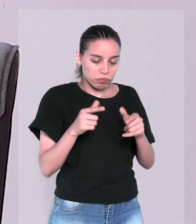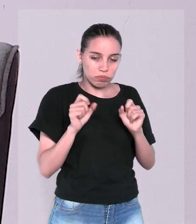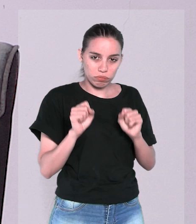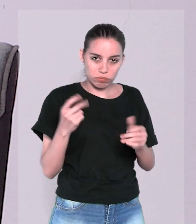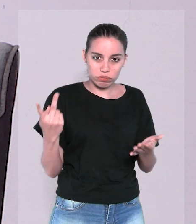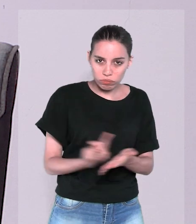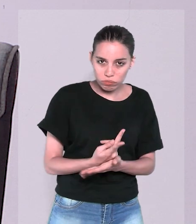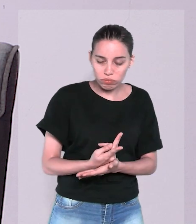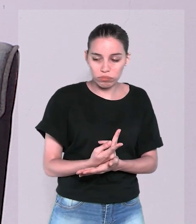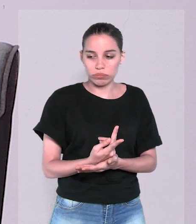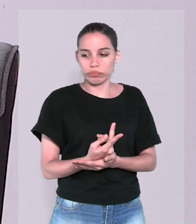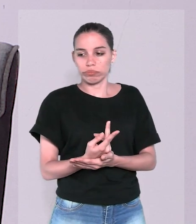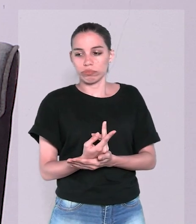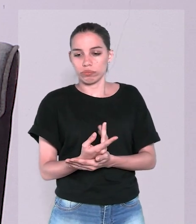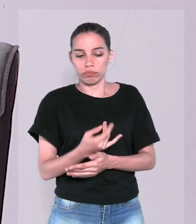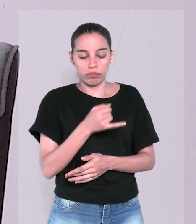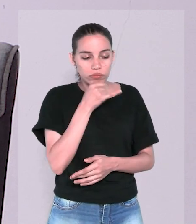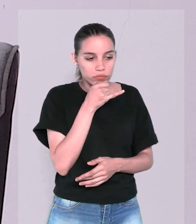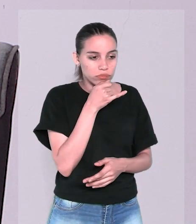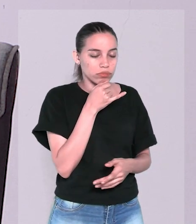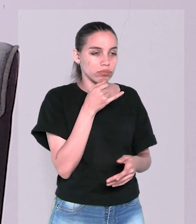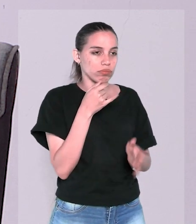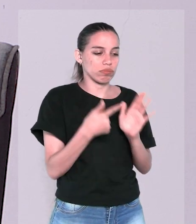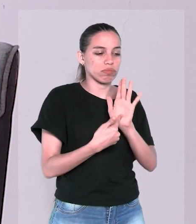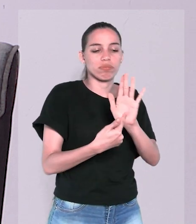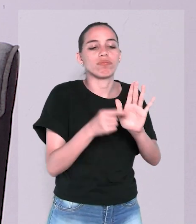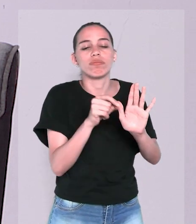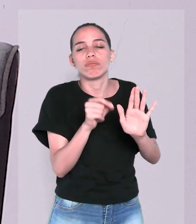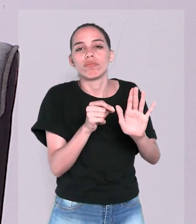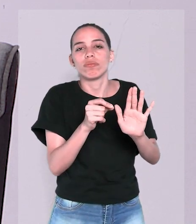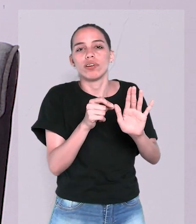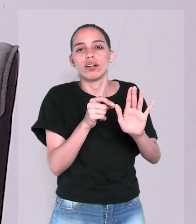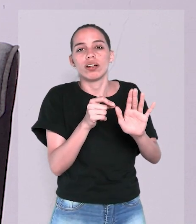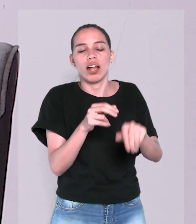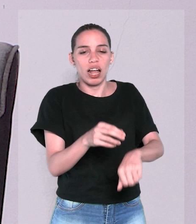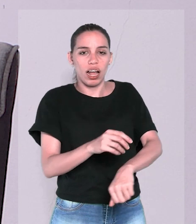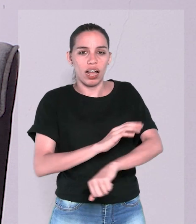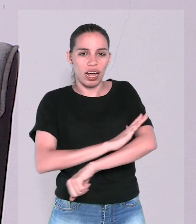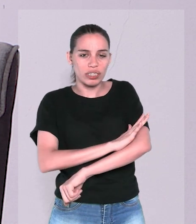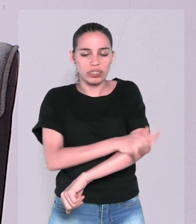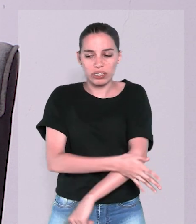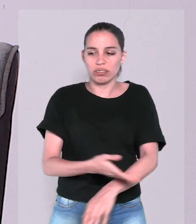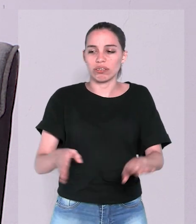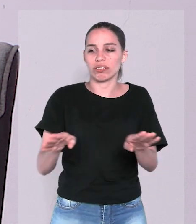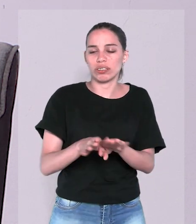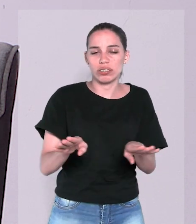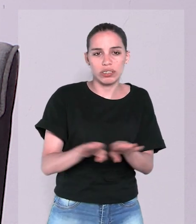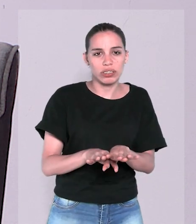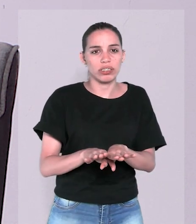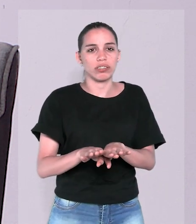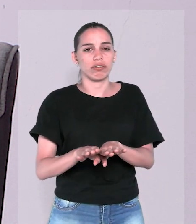a ponta de um iceberg. É a violência física, mas a violência física ela está completamente atravessada pela